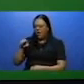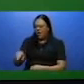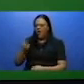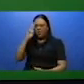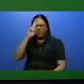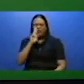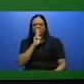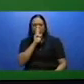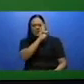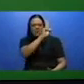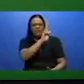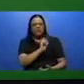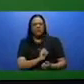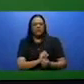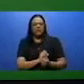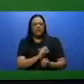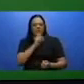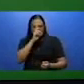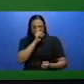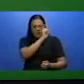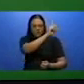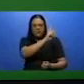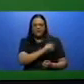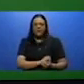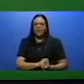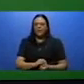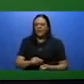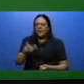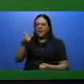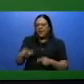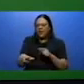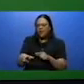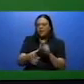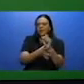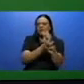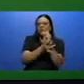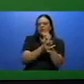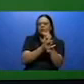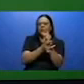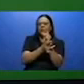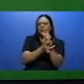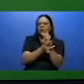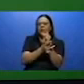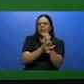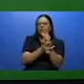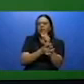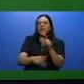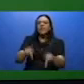decisões eram os chefes das famílias, que também garantiam a segurança de toda a população.